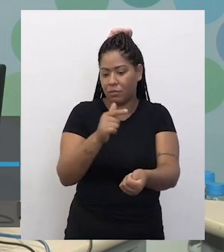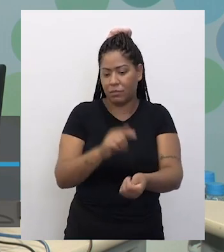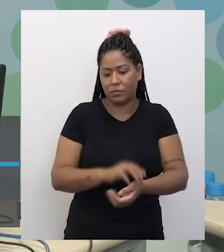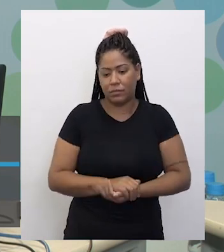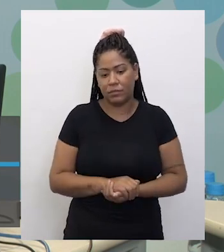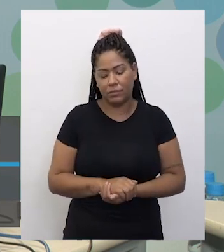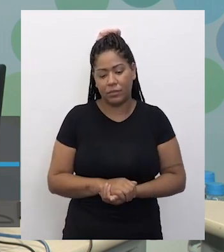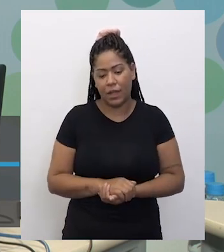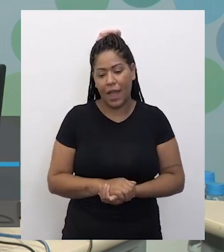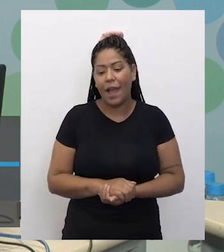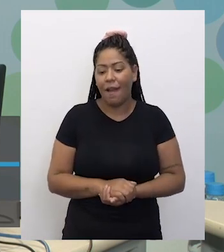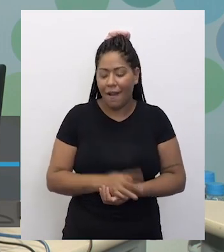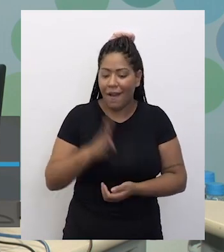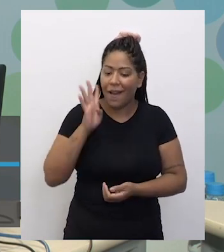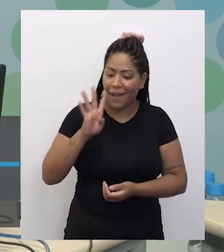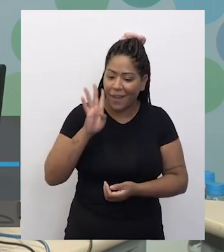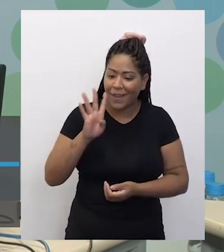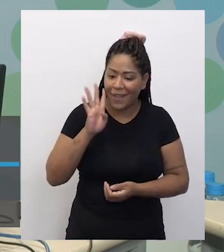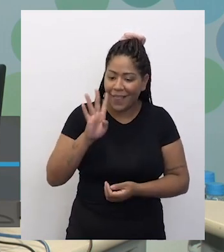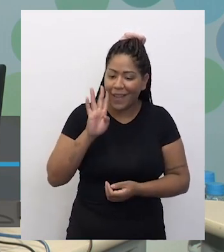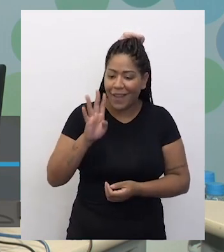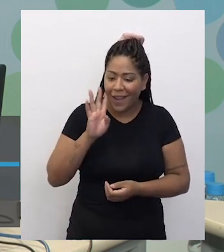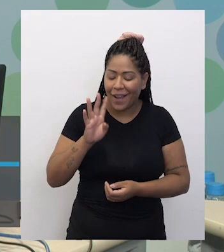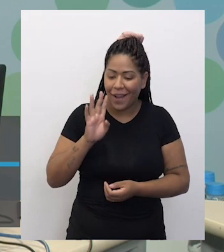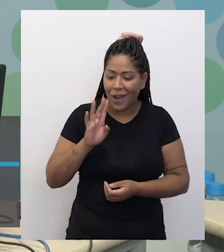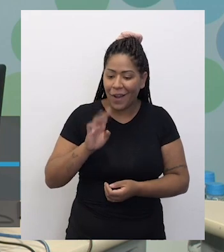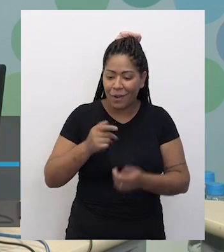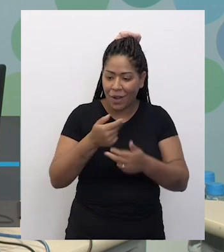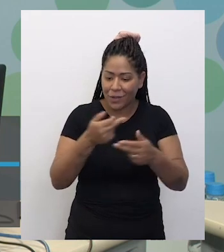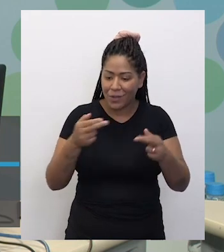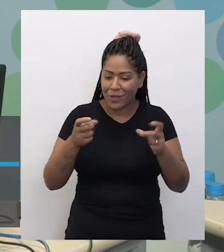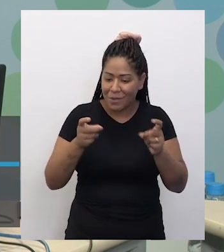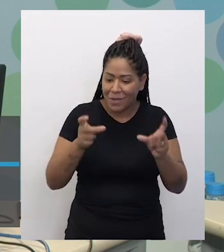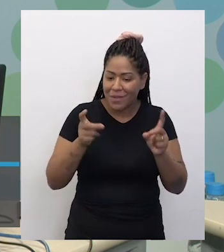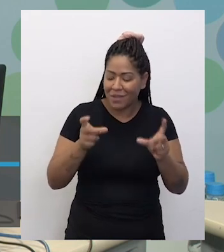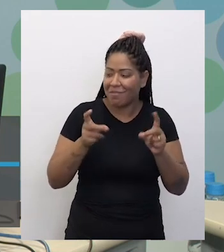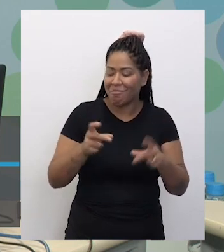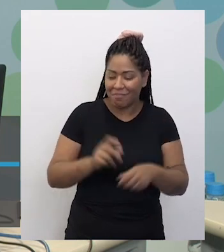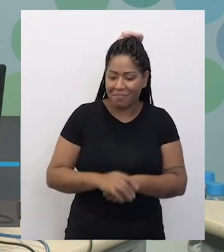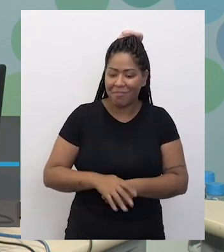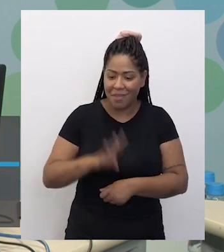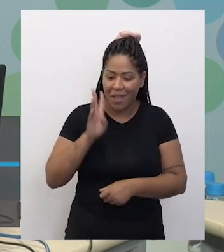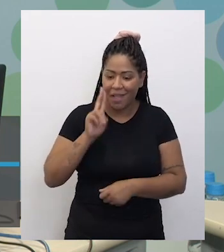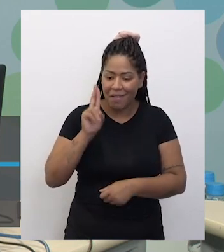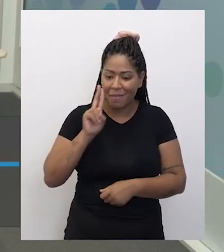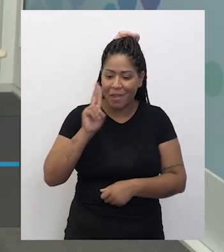legal a criatividade aqui deles. Compre seus pés na moda. Bastante criativo aqui a mensagem deles.